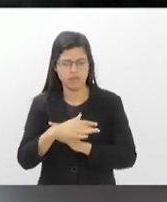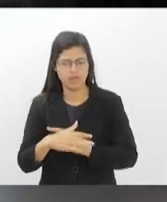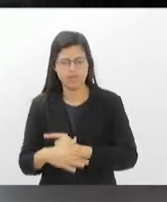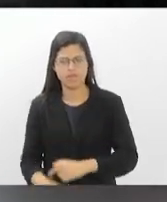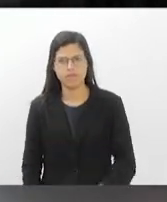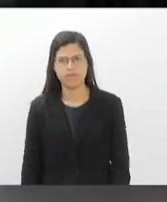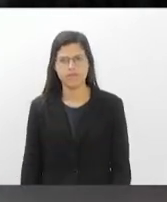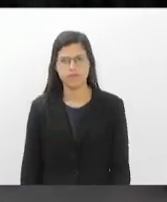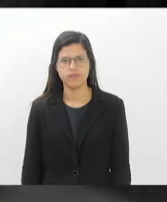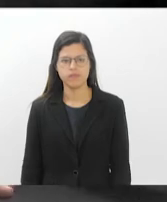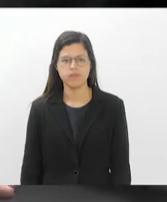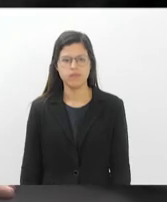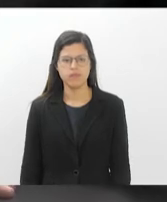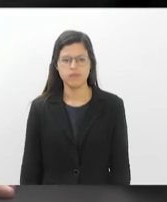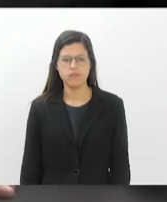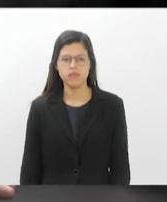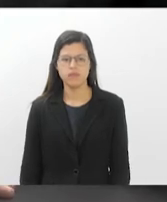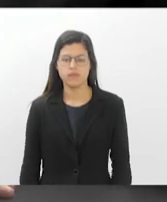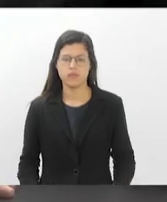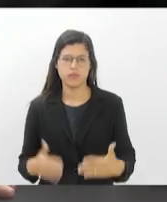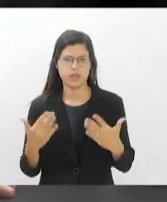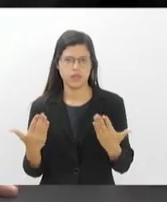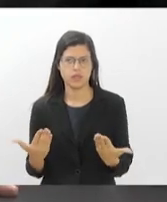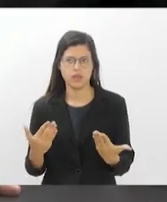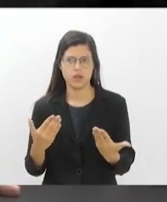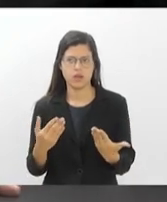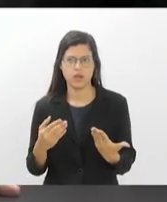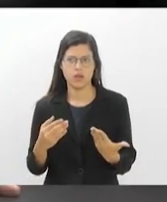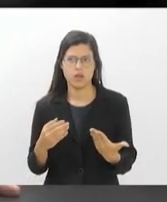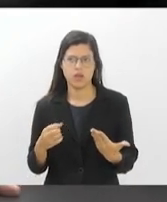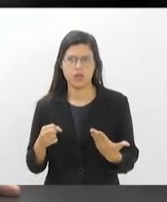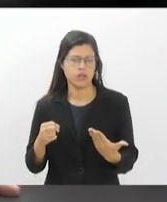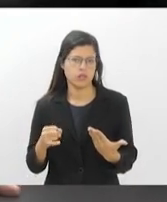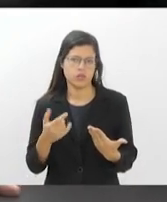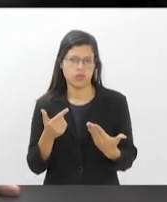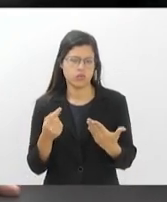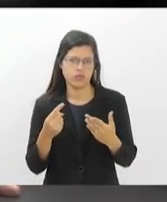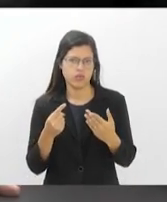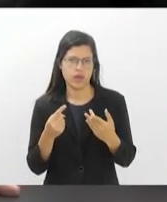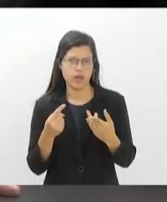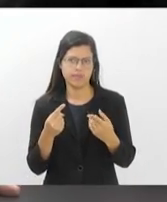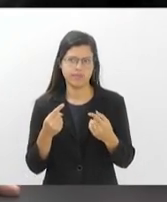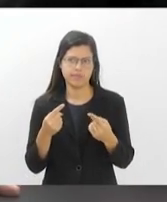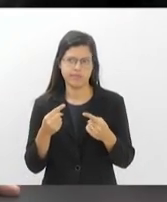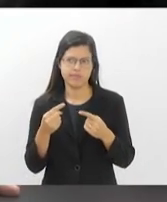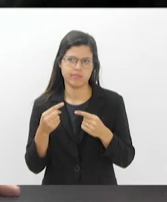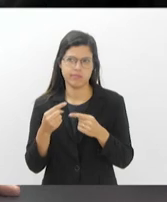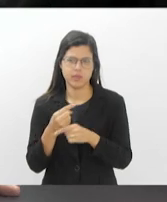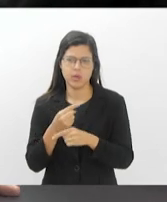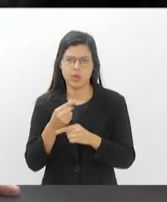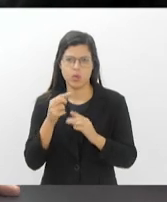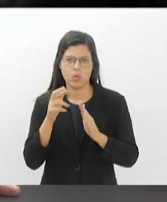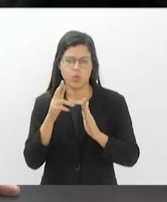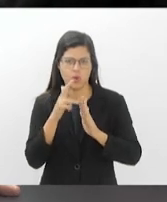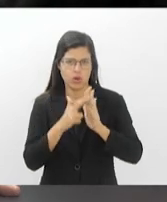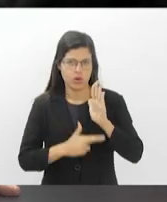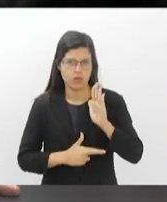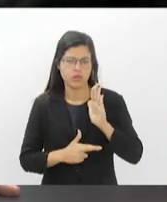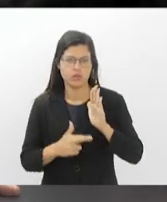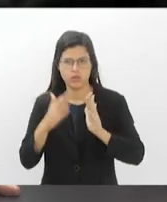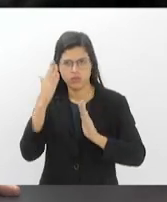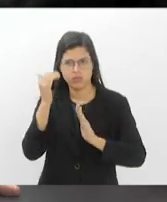Então, se não houver óbice do relator, eu sei que é difícil vencê-lo,